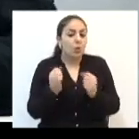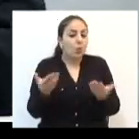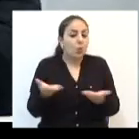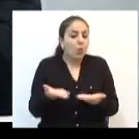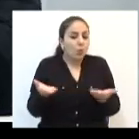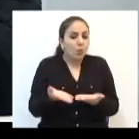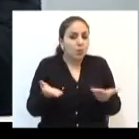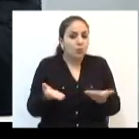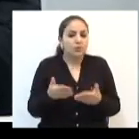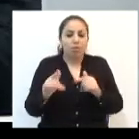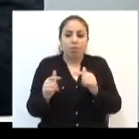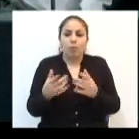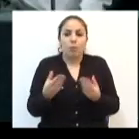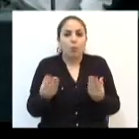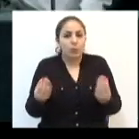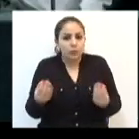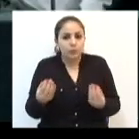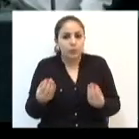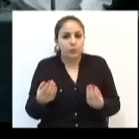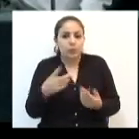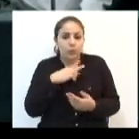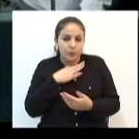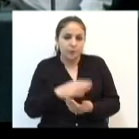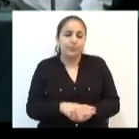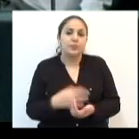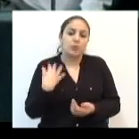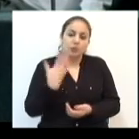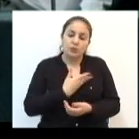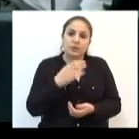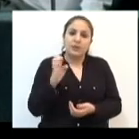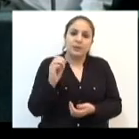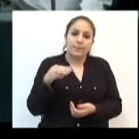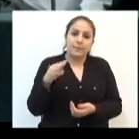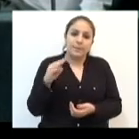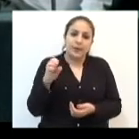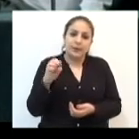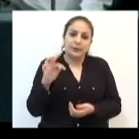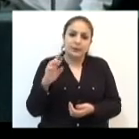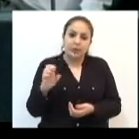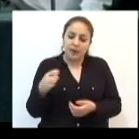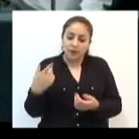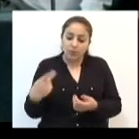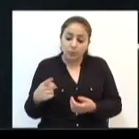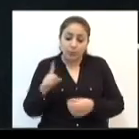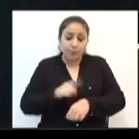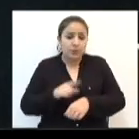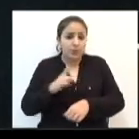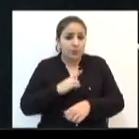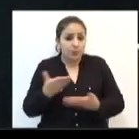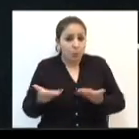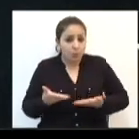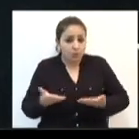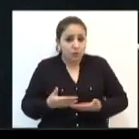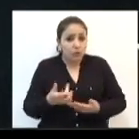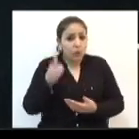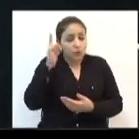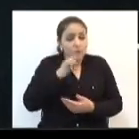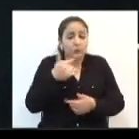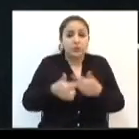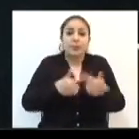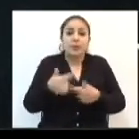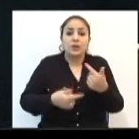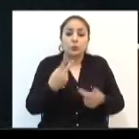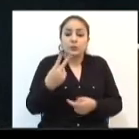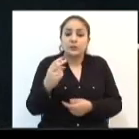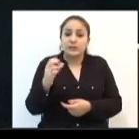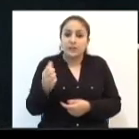bastante exauridas, né? Nós da Emater, com o quadro que temos hoje, conseguimos trabalhar com 260 mil